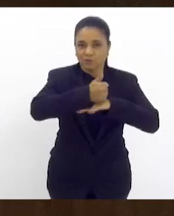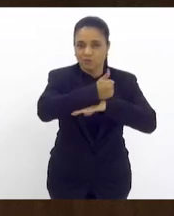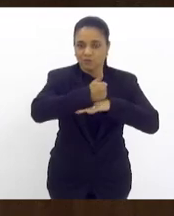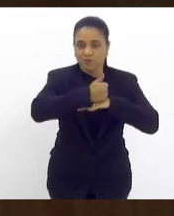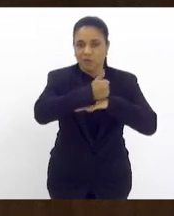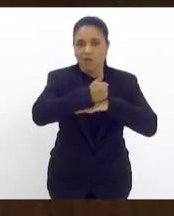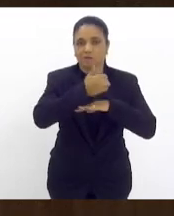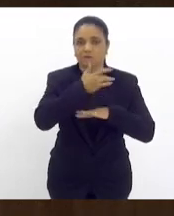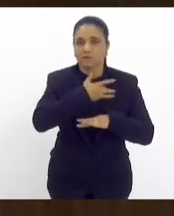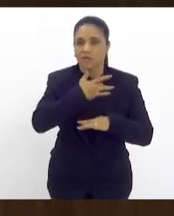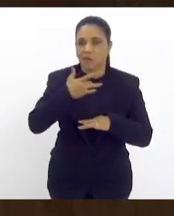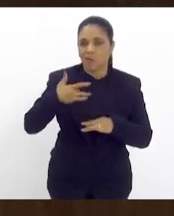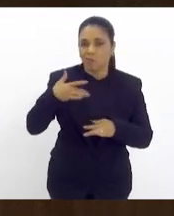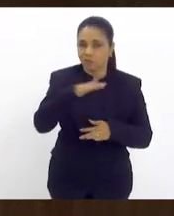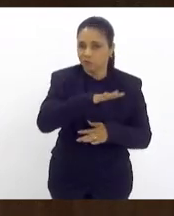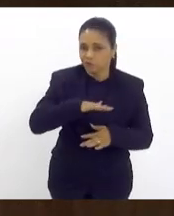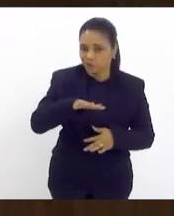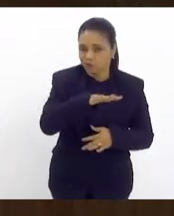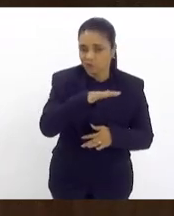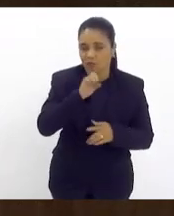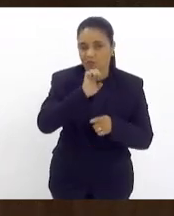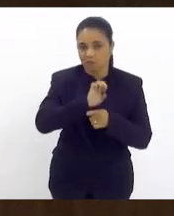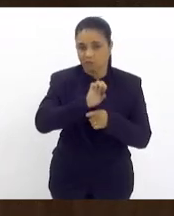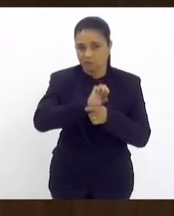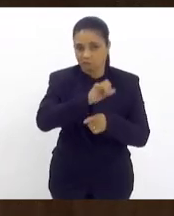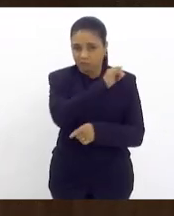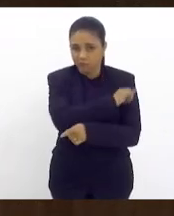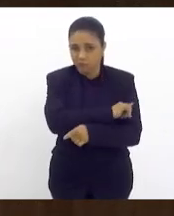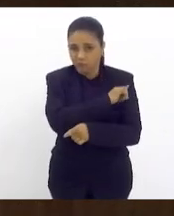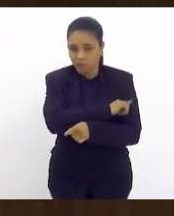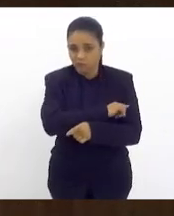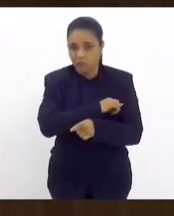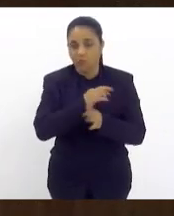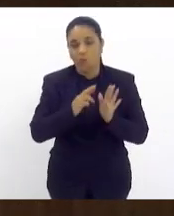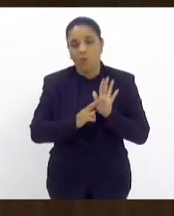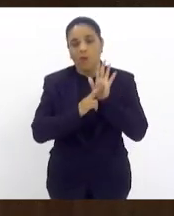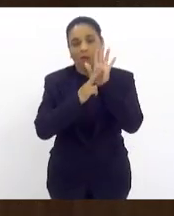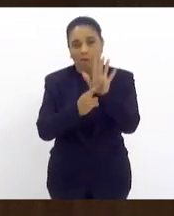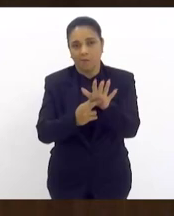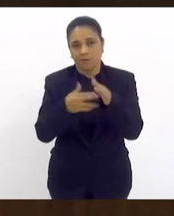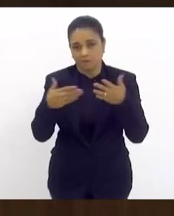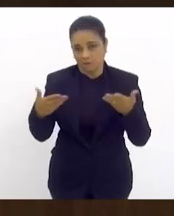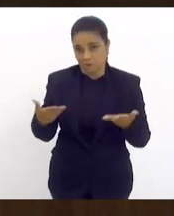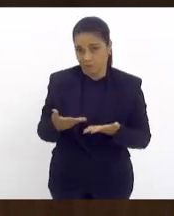da saúde do estado que se fazem aqui representar